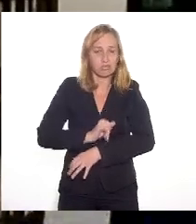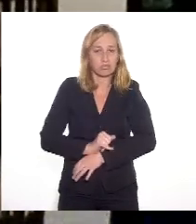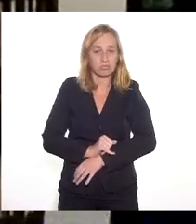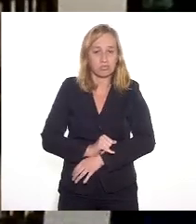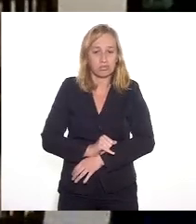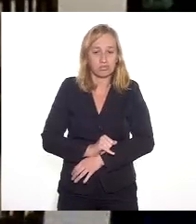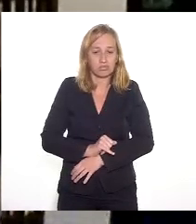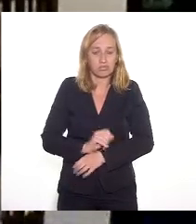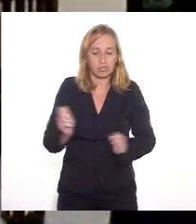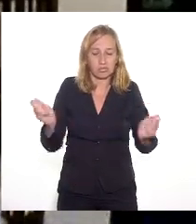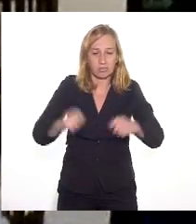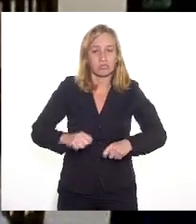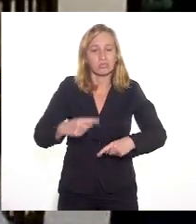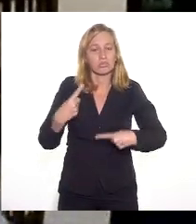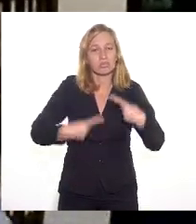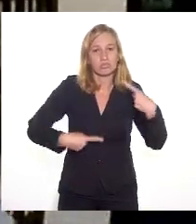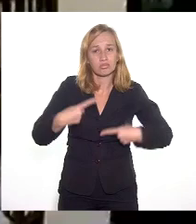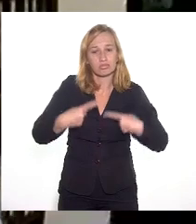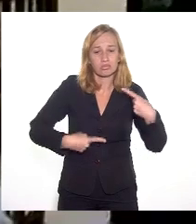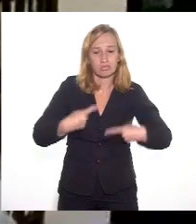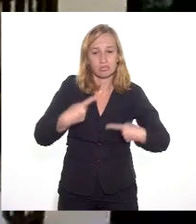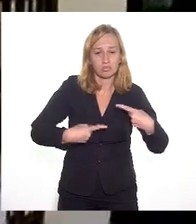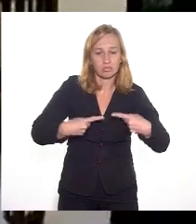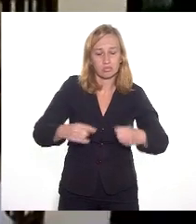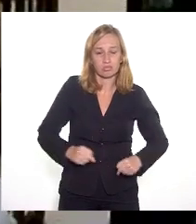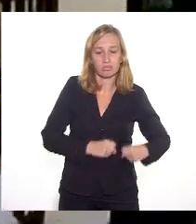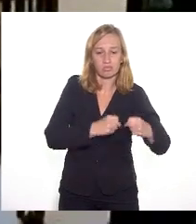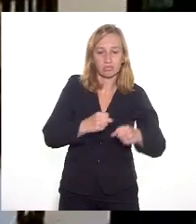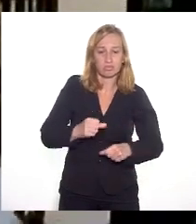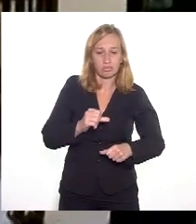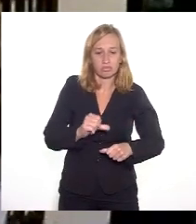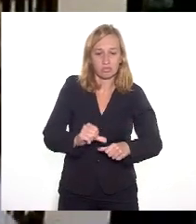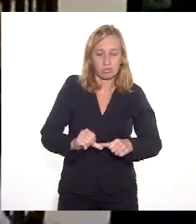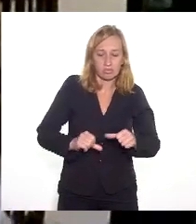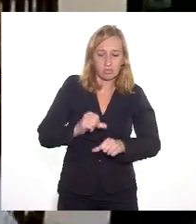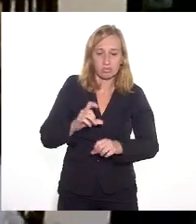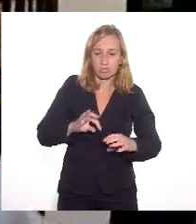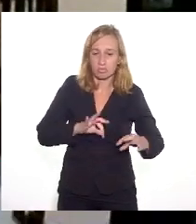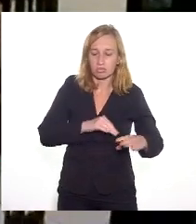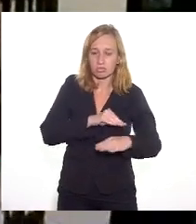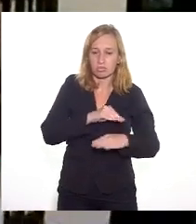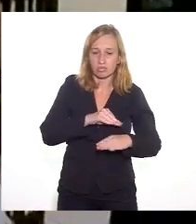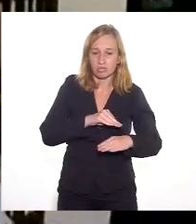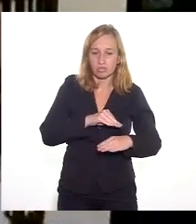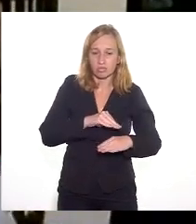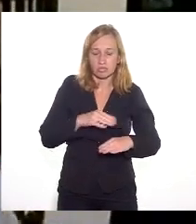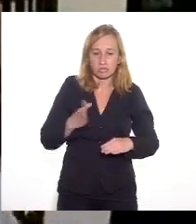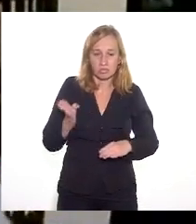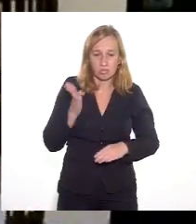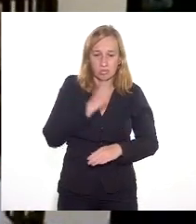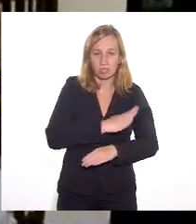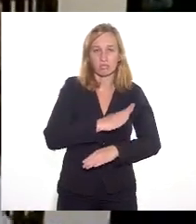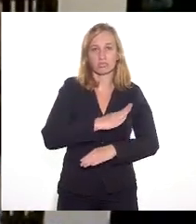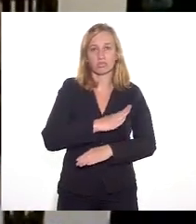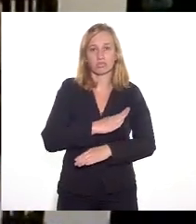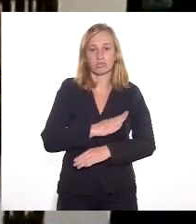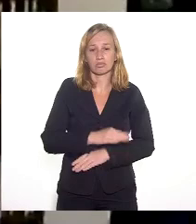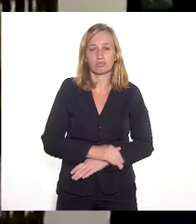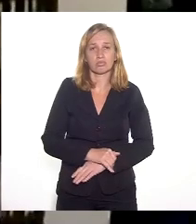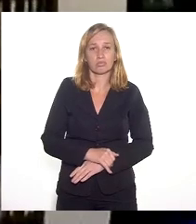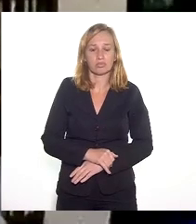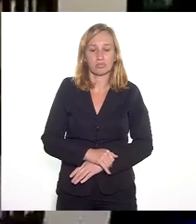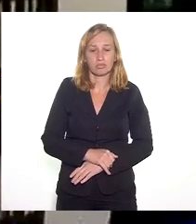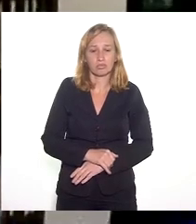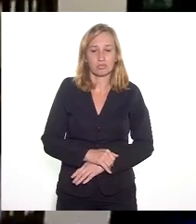a capacidade política de poder reverter esta tendência cruel a que está